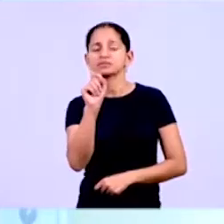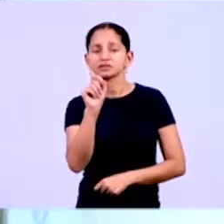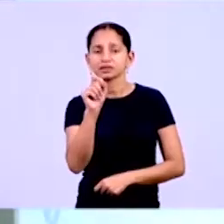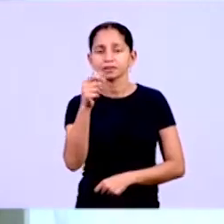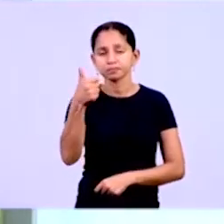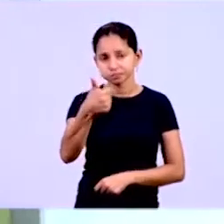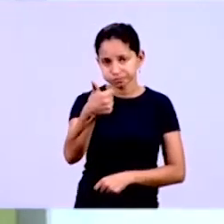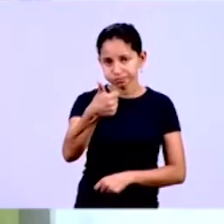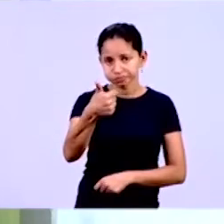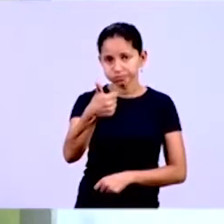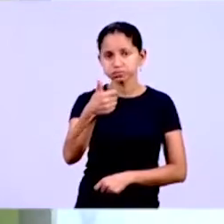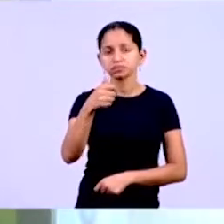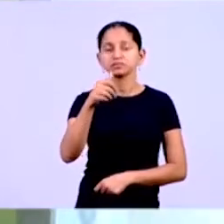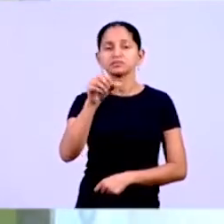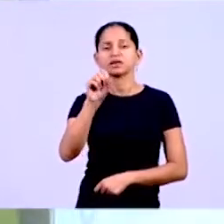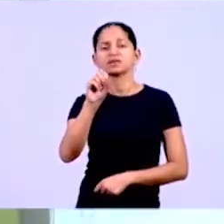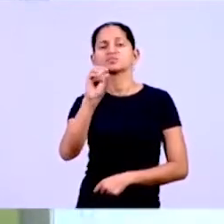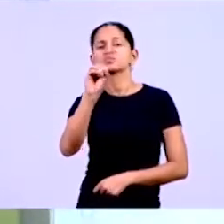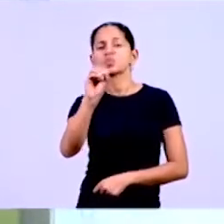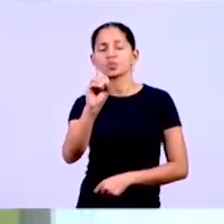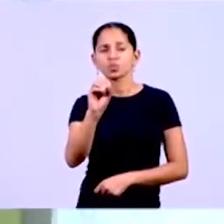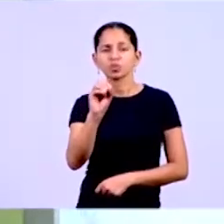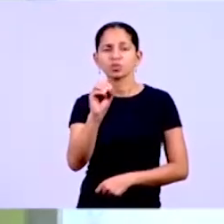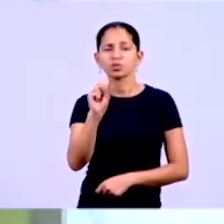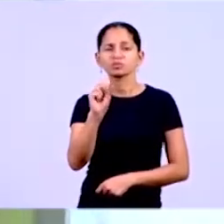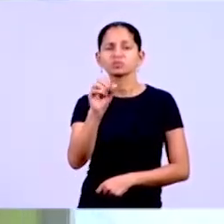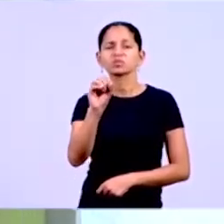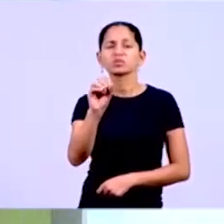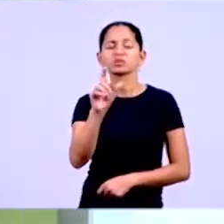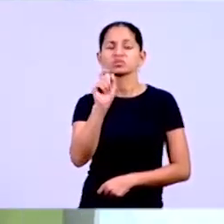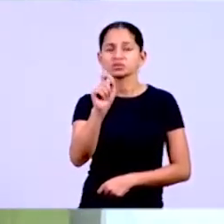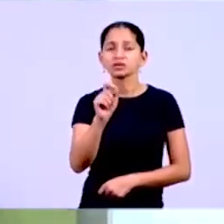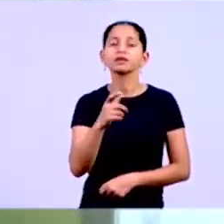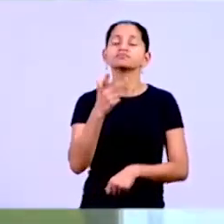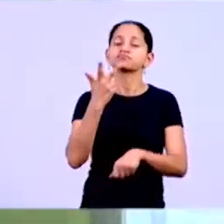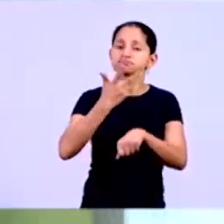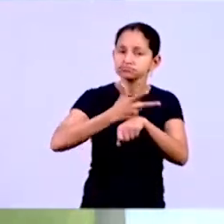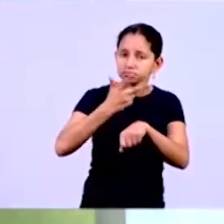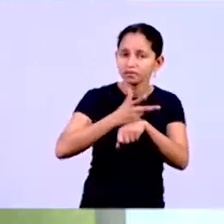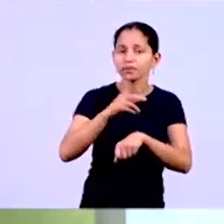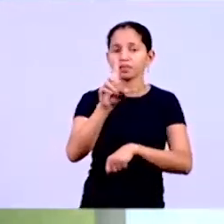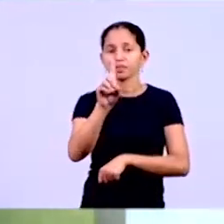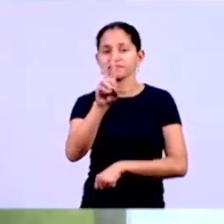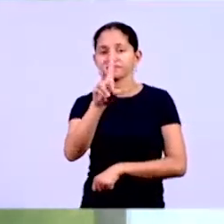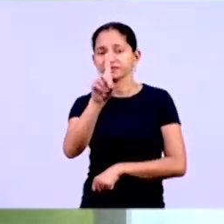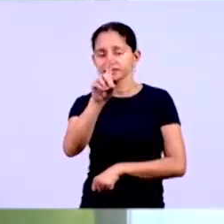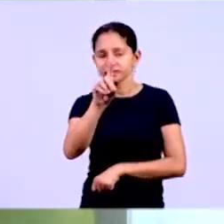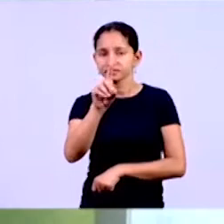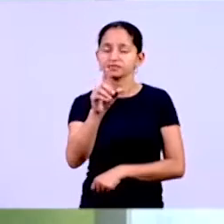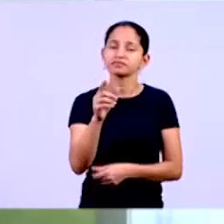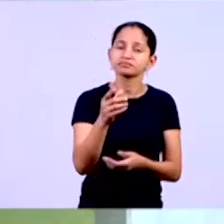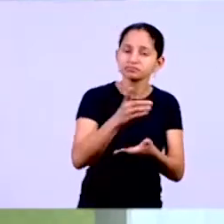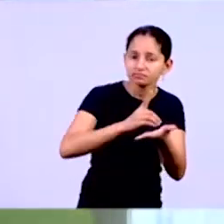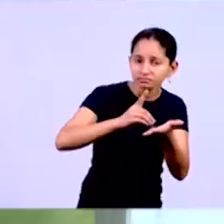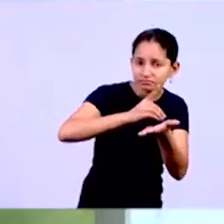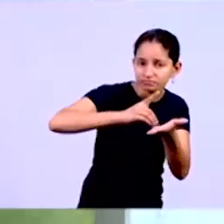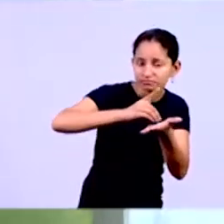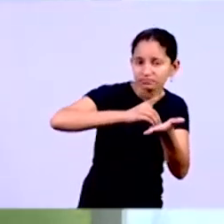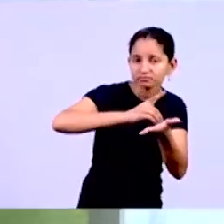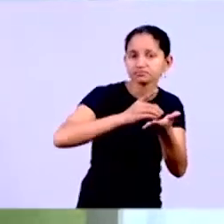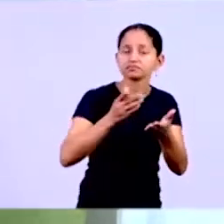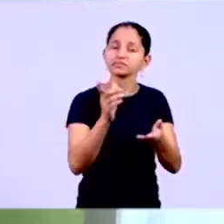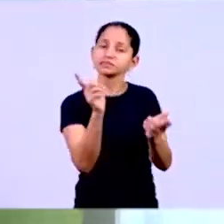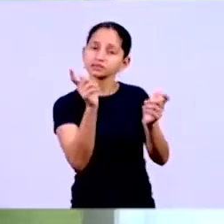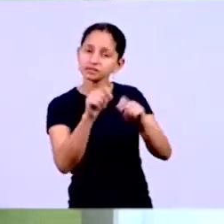funcionalidade do SO? É um software, por exemplo, que permite gravar um DVD, né? Utilitários é um software